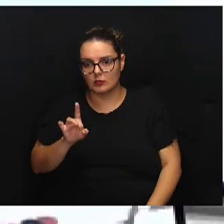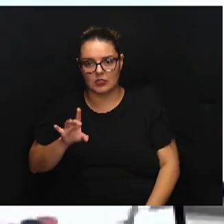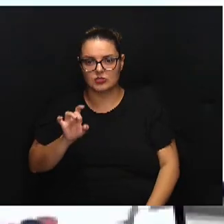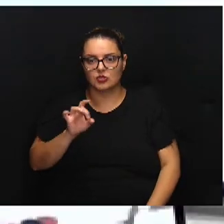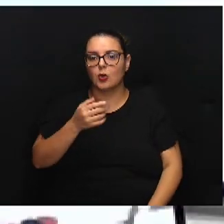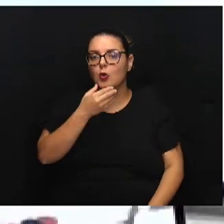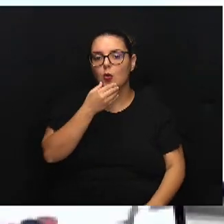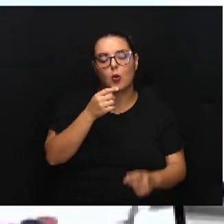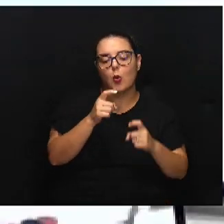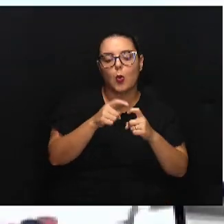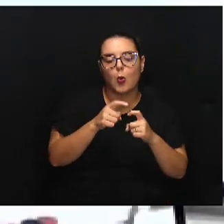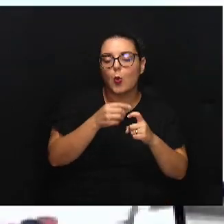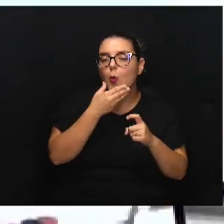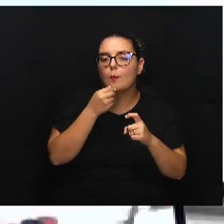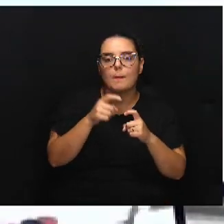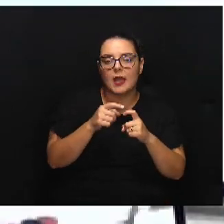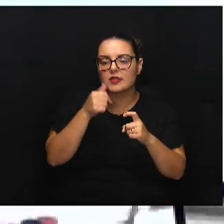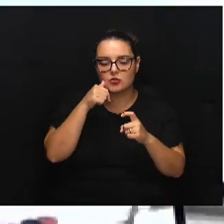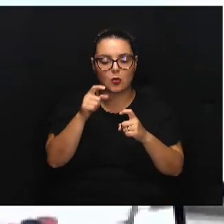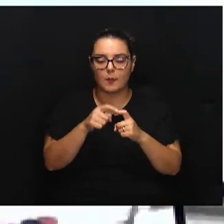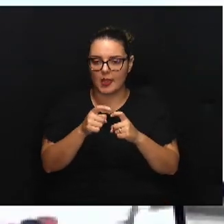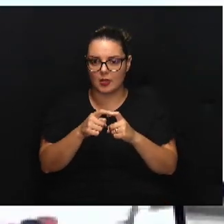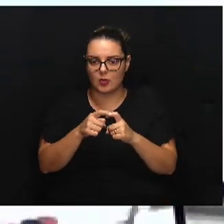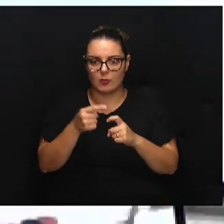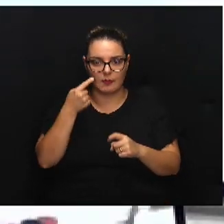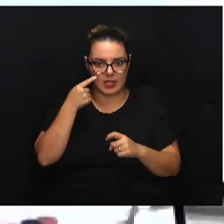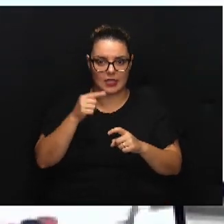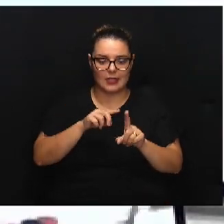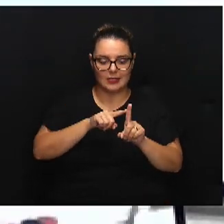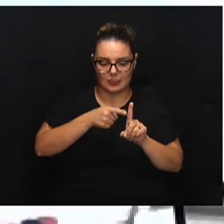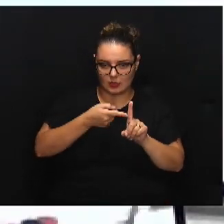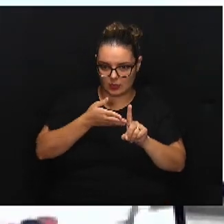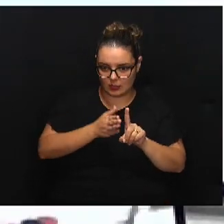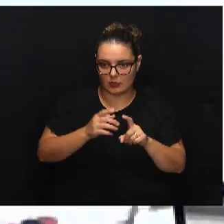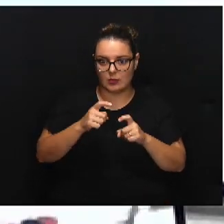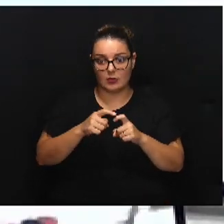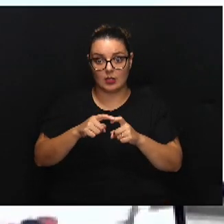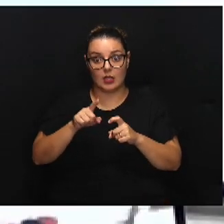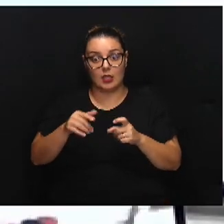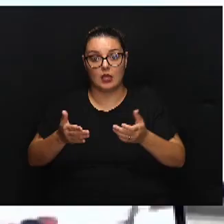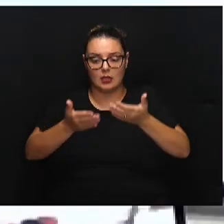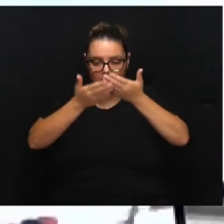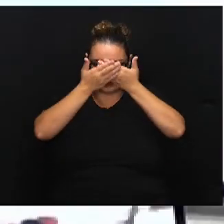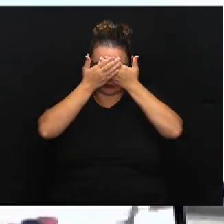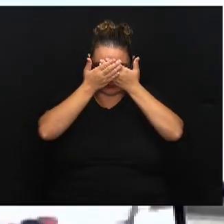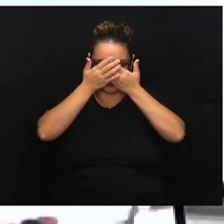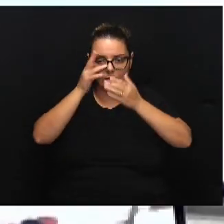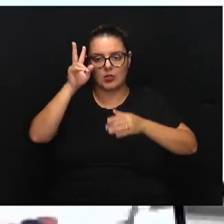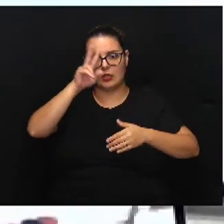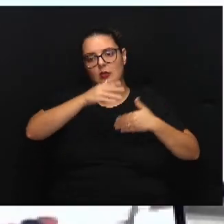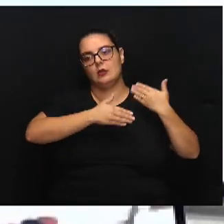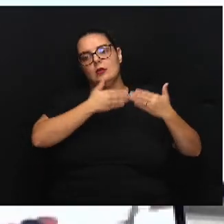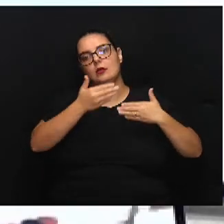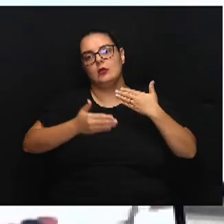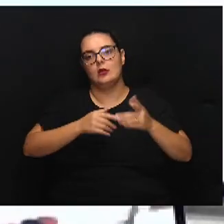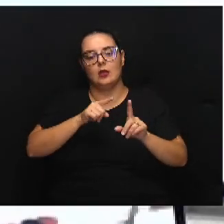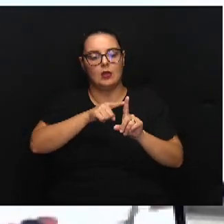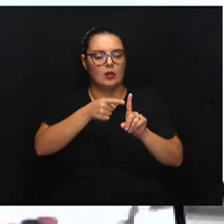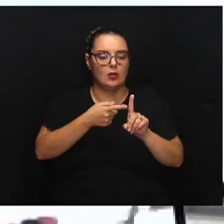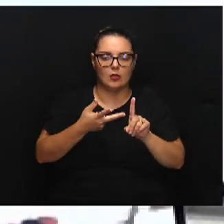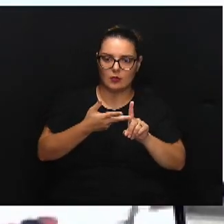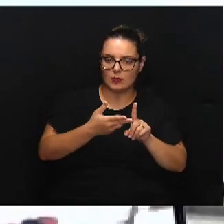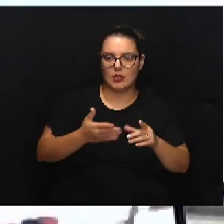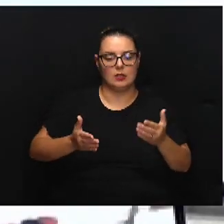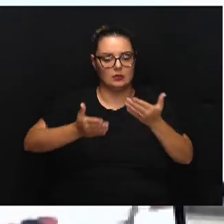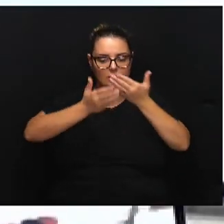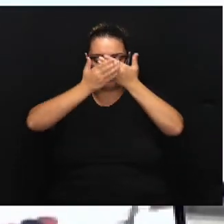médico. Assim, pensar que parto é o médico é negar a história da obstetrícia, negar o que